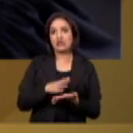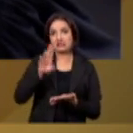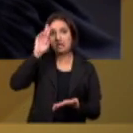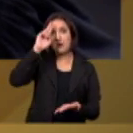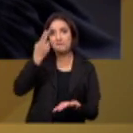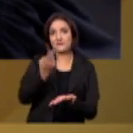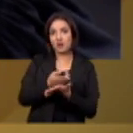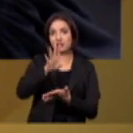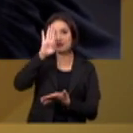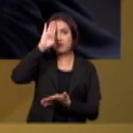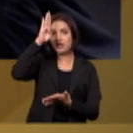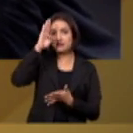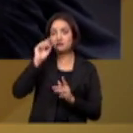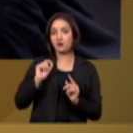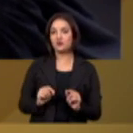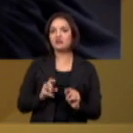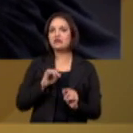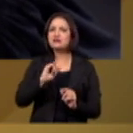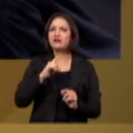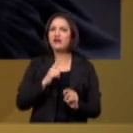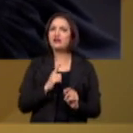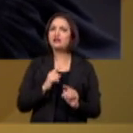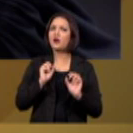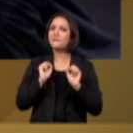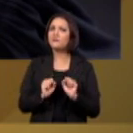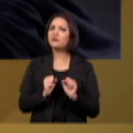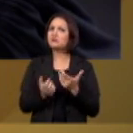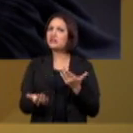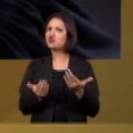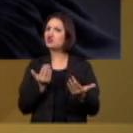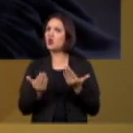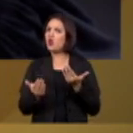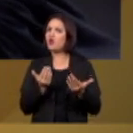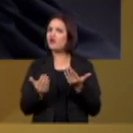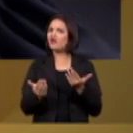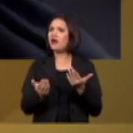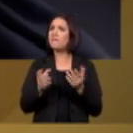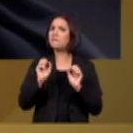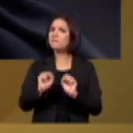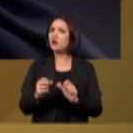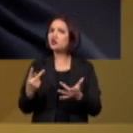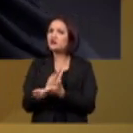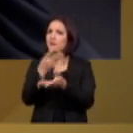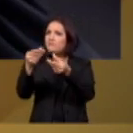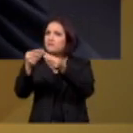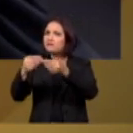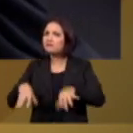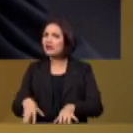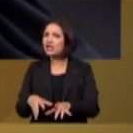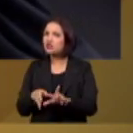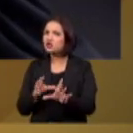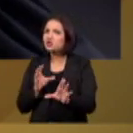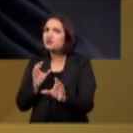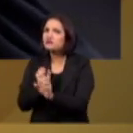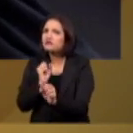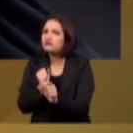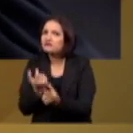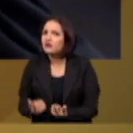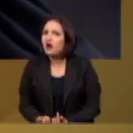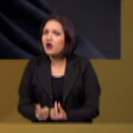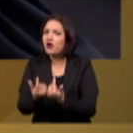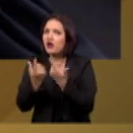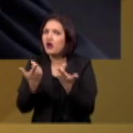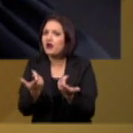especialmente quando há risco de ano a fazenda pública é possível que o tcu